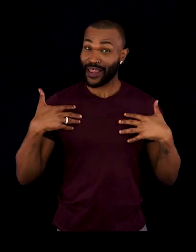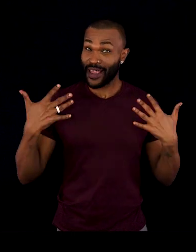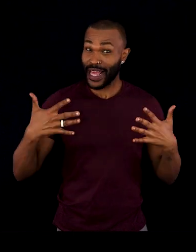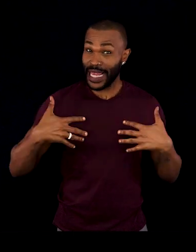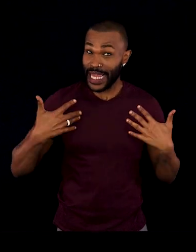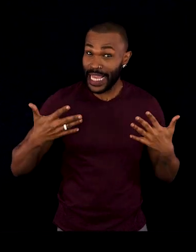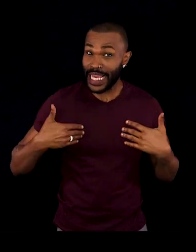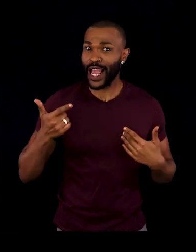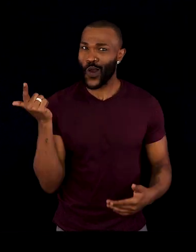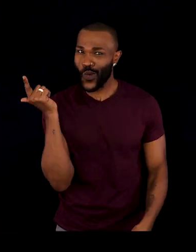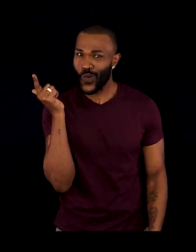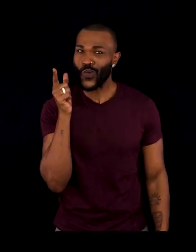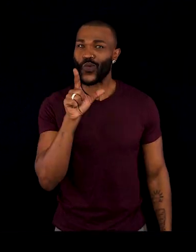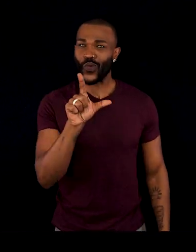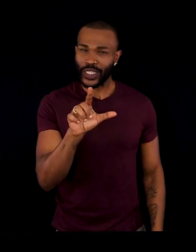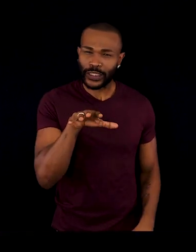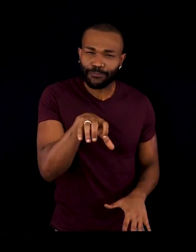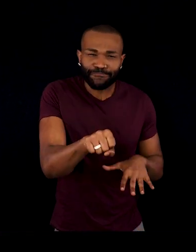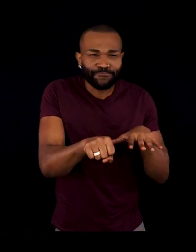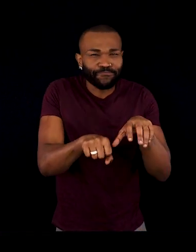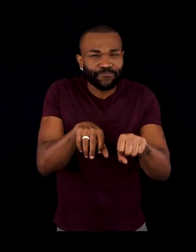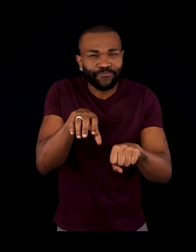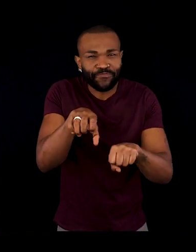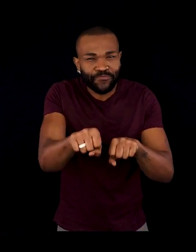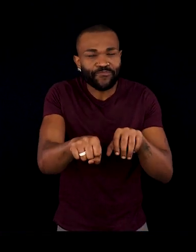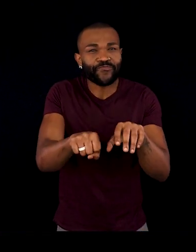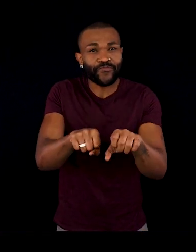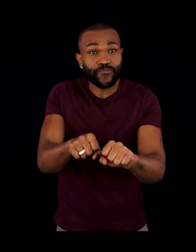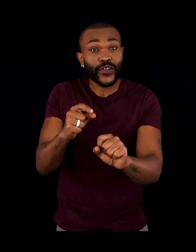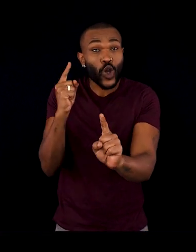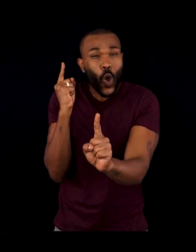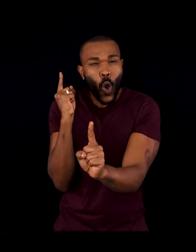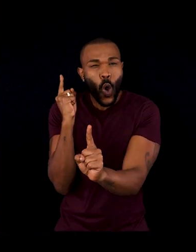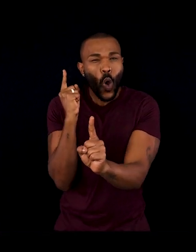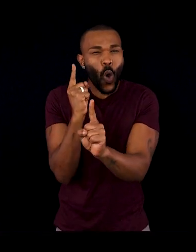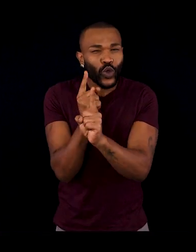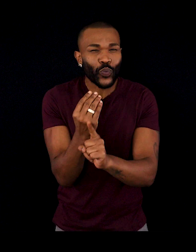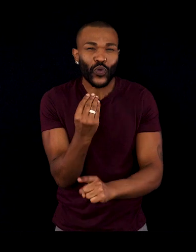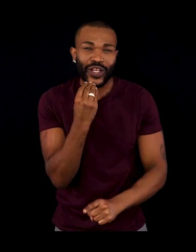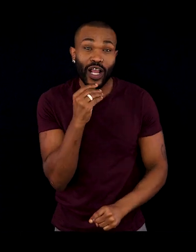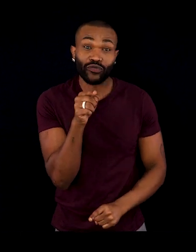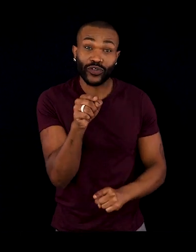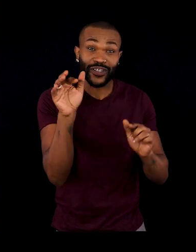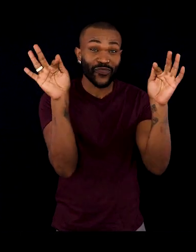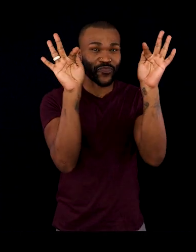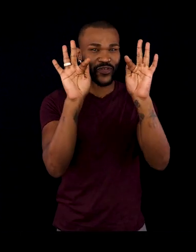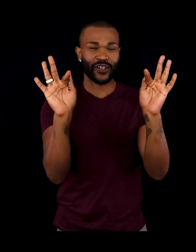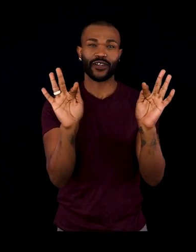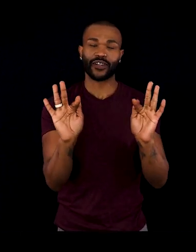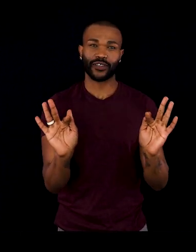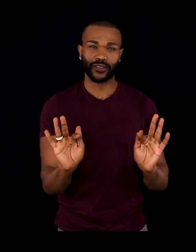é uma conquista. Ache de qualquer jeito uma brecha para você ser feliz.